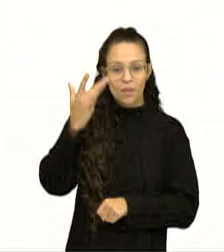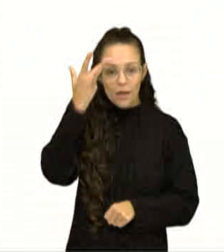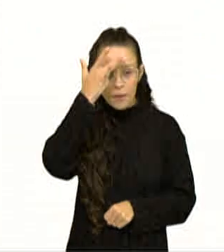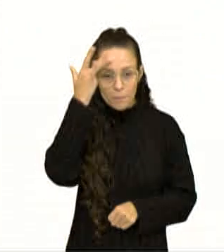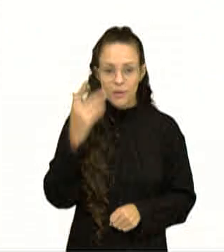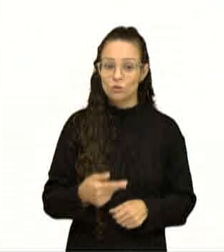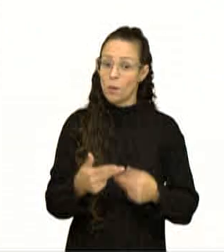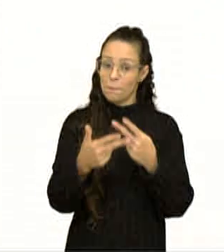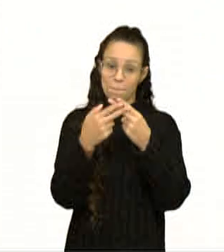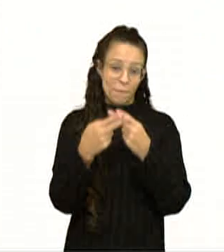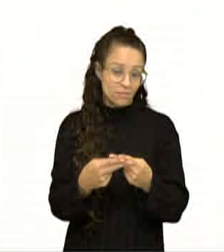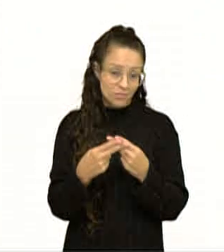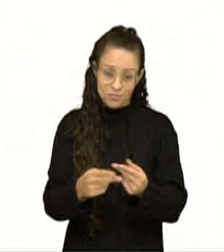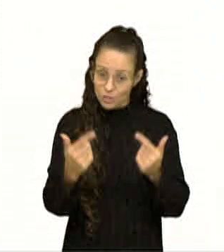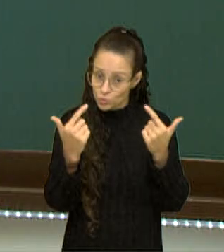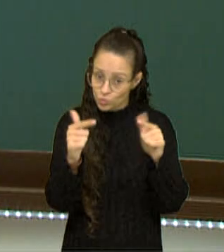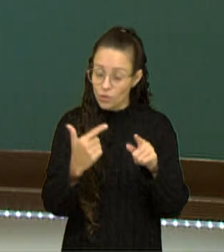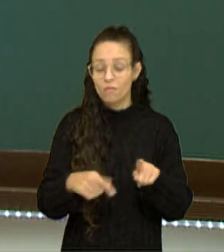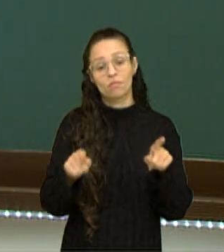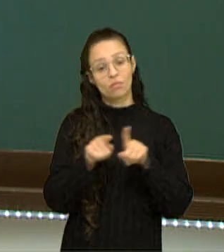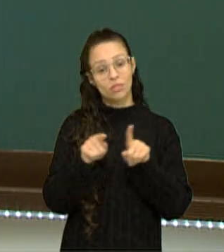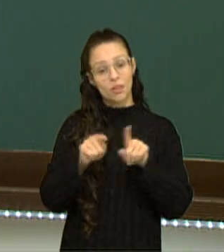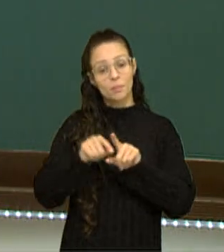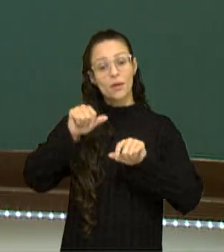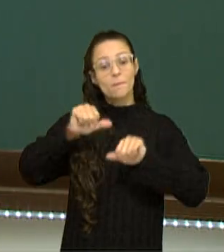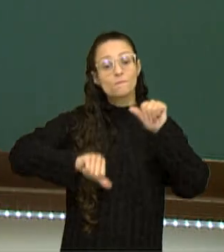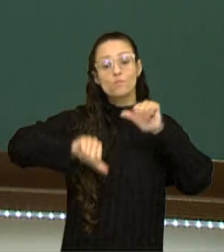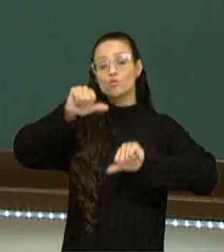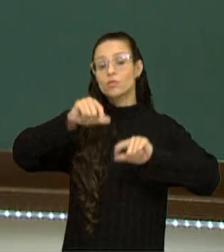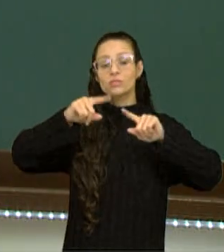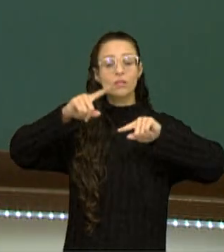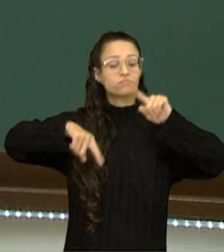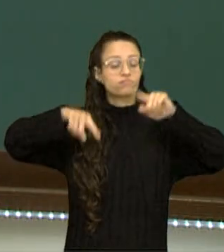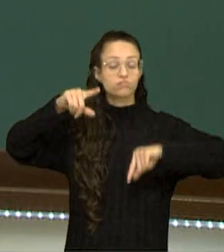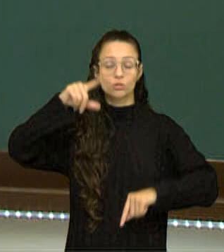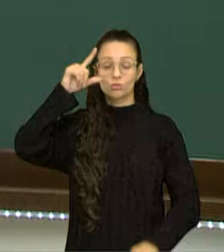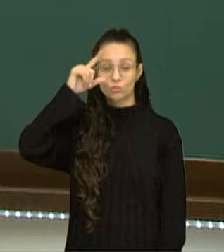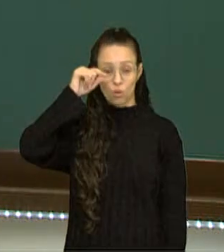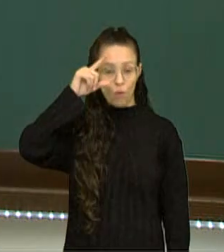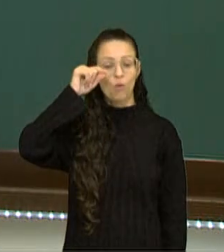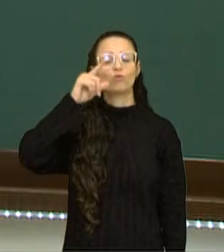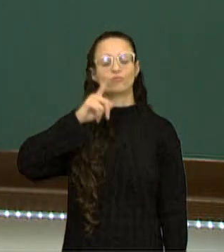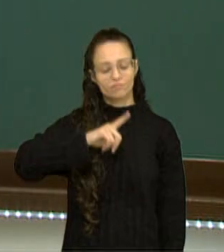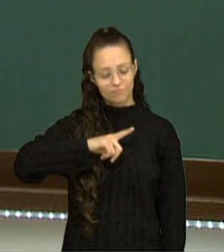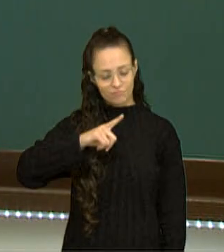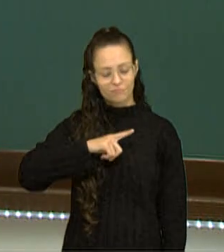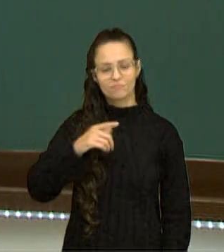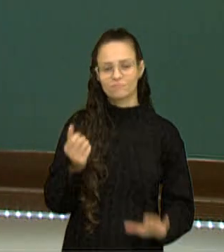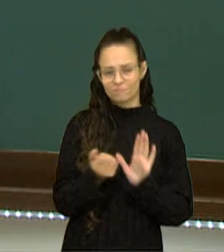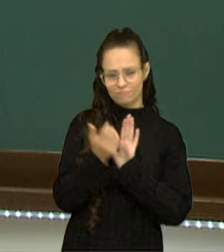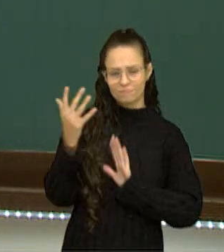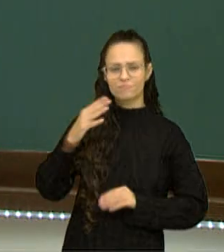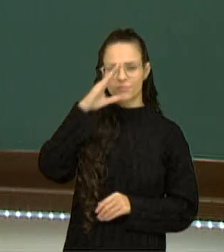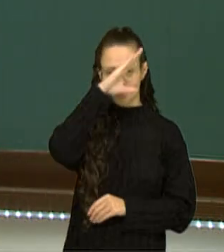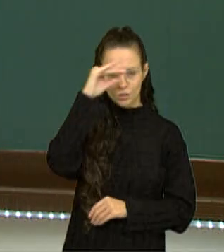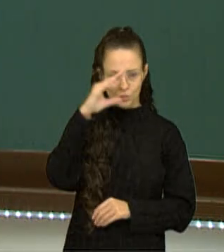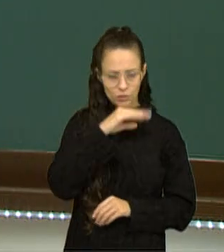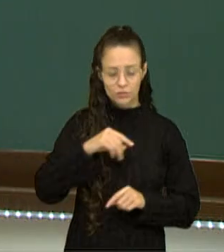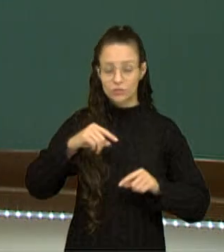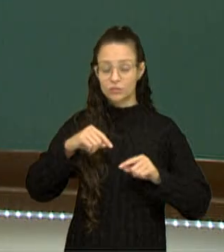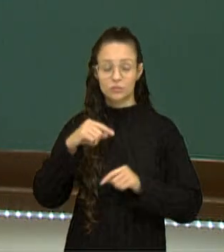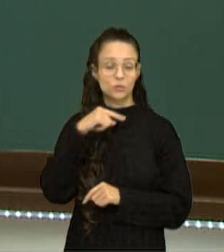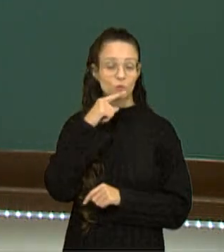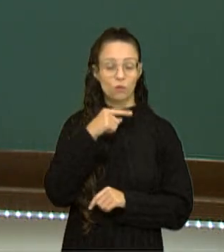que é impaciente, alterações do sono também se observa muito entre os adolescentes, tá?